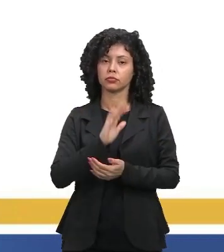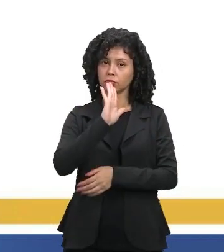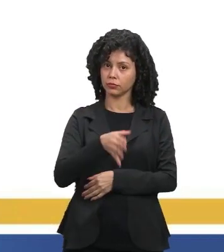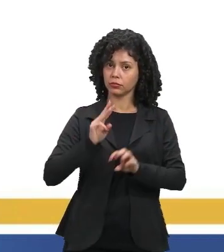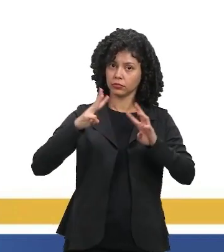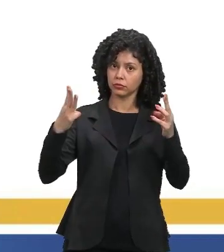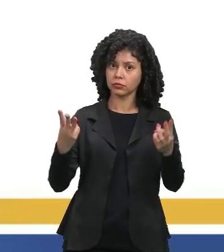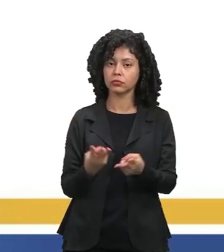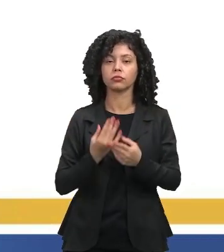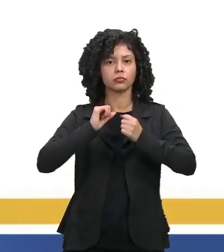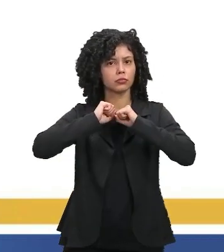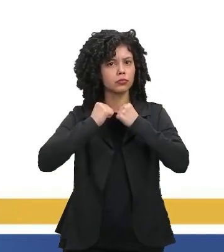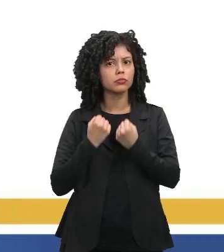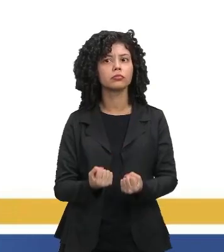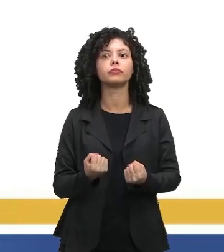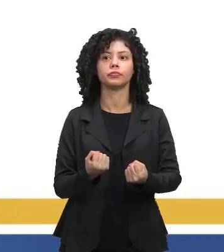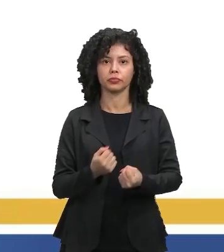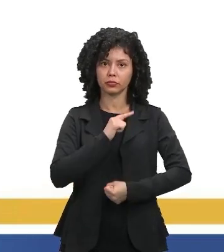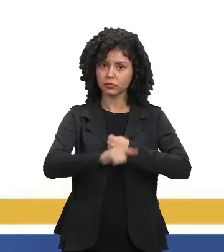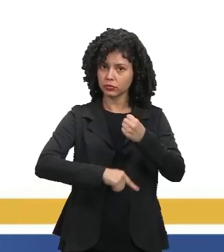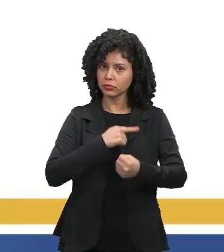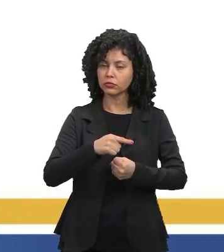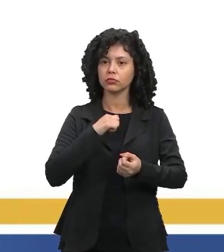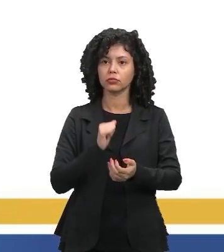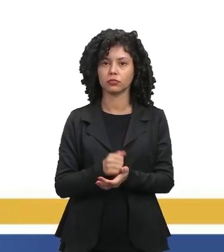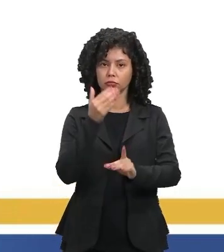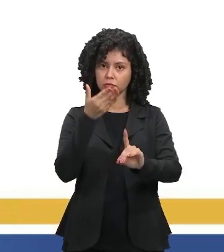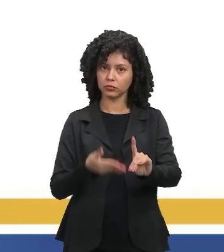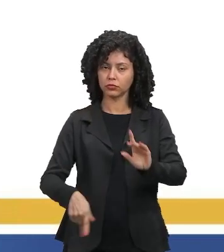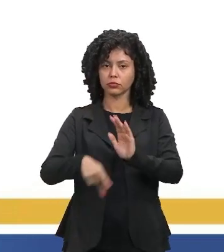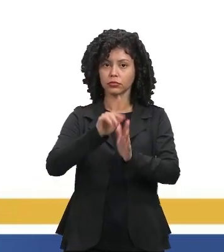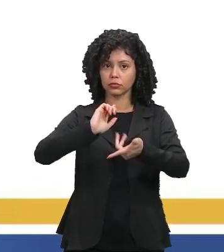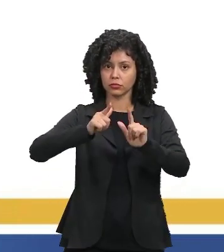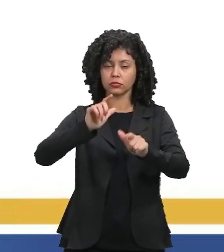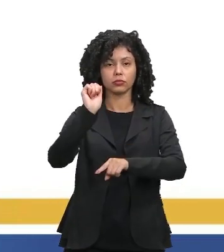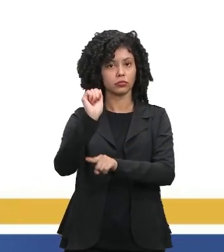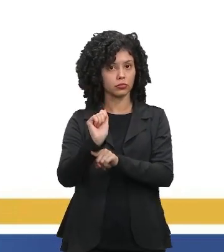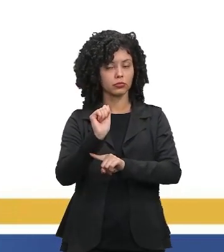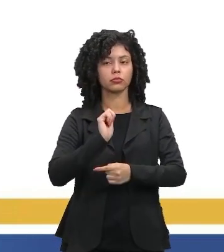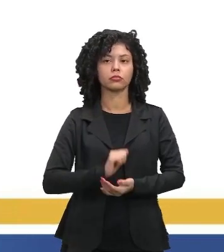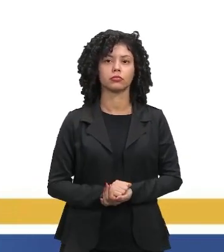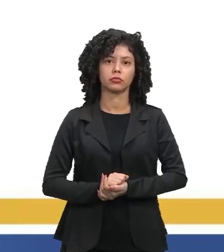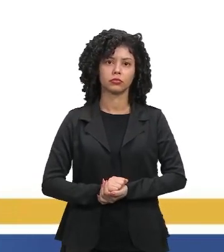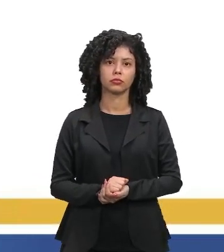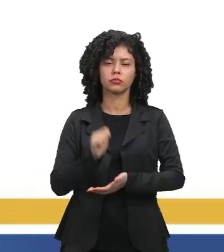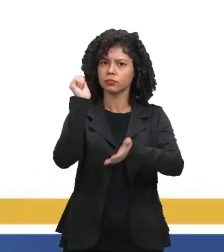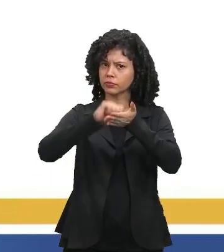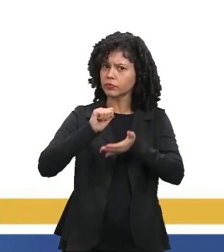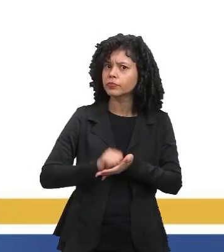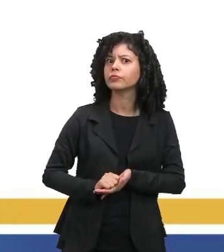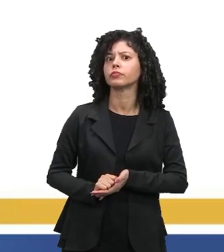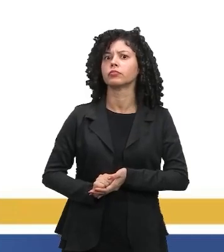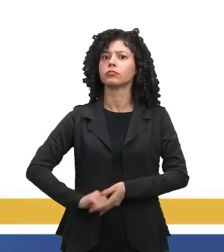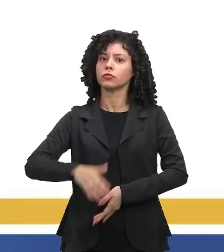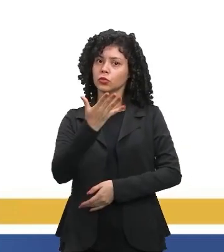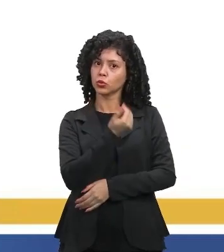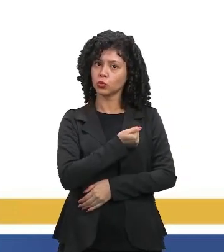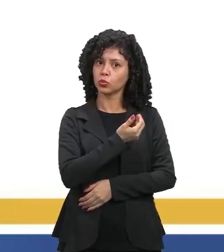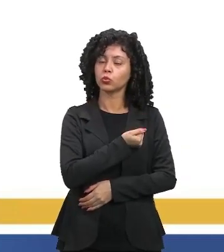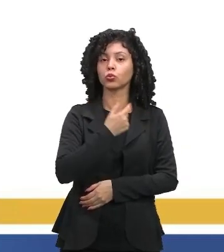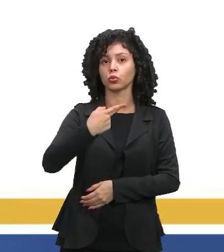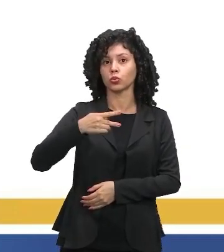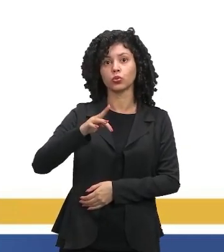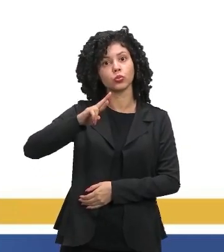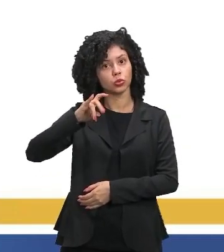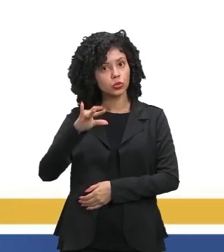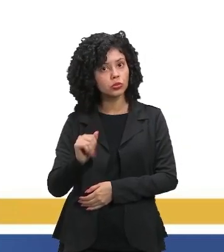massa, que é o peso do átomo em si, ele é representado aí pela letra A. Então, anota, número de prótons